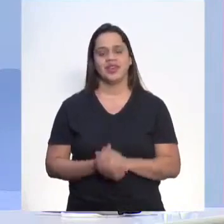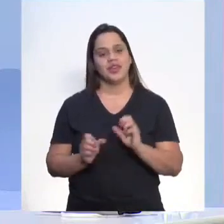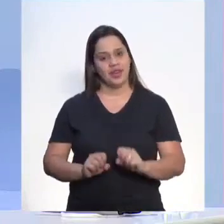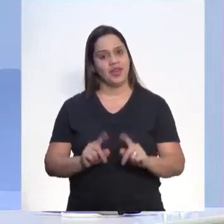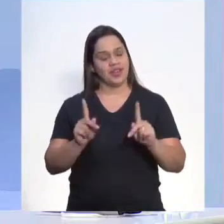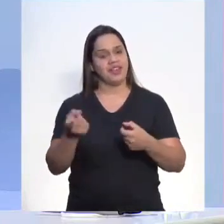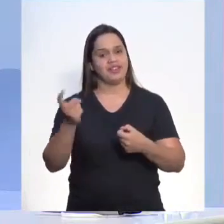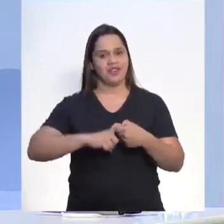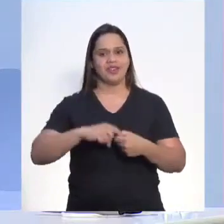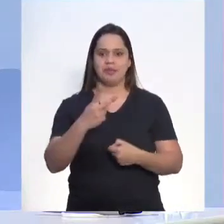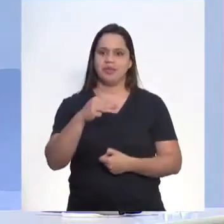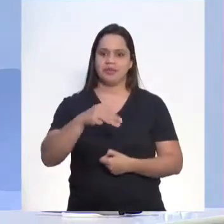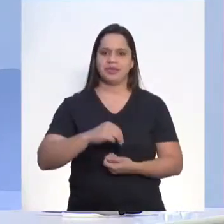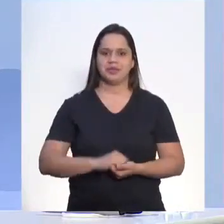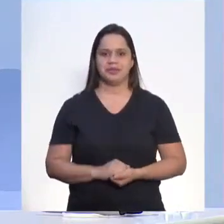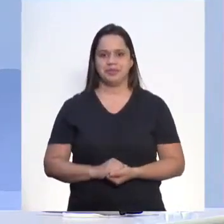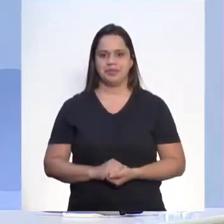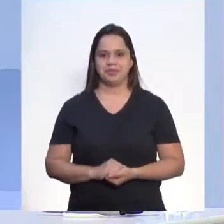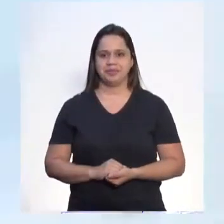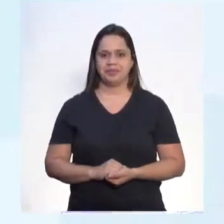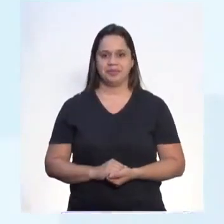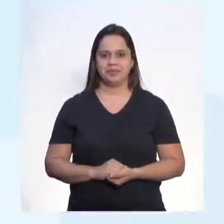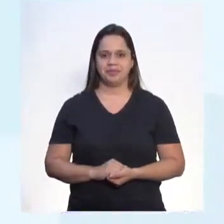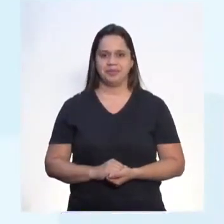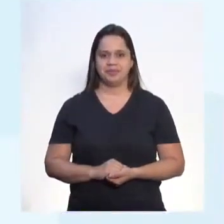Então, voltamos em 2 minutos.